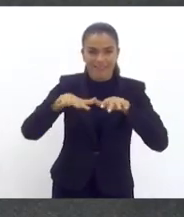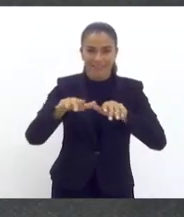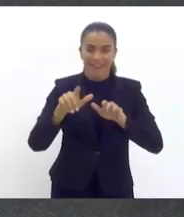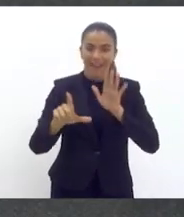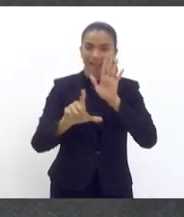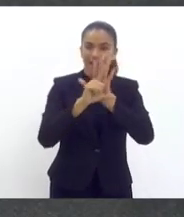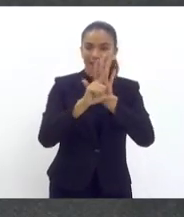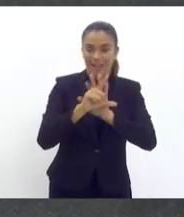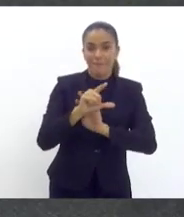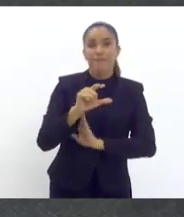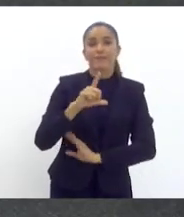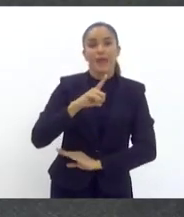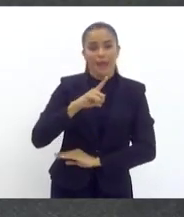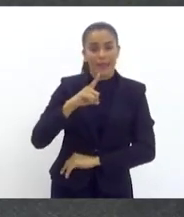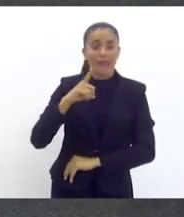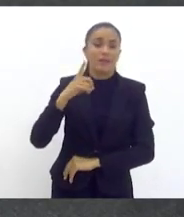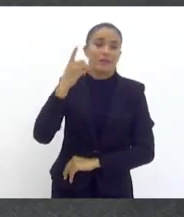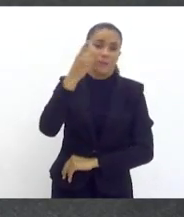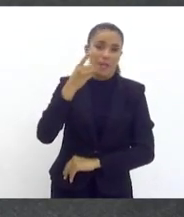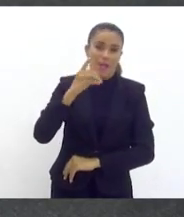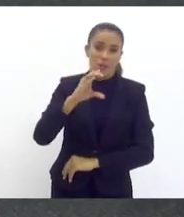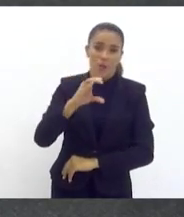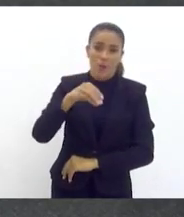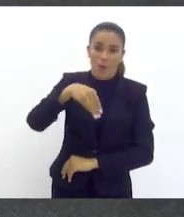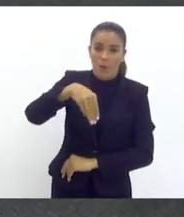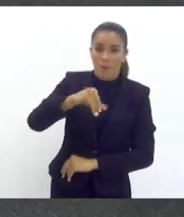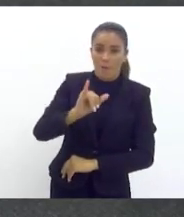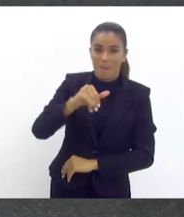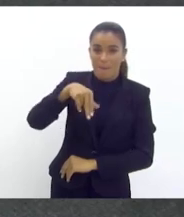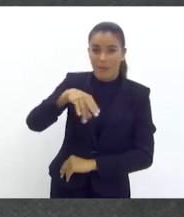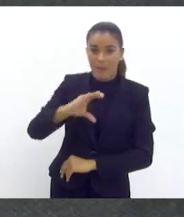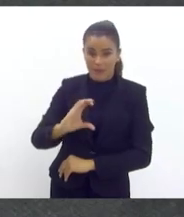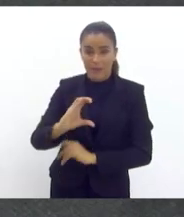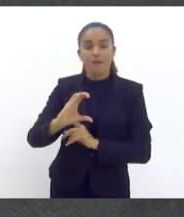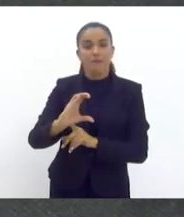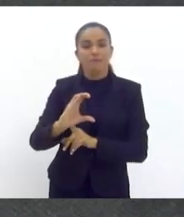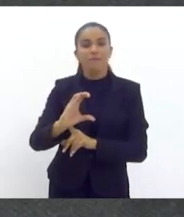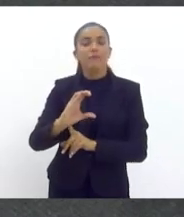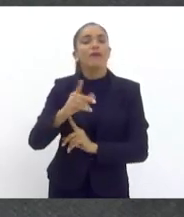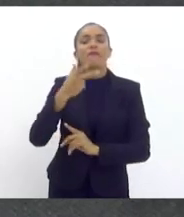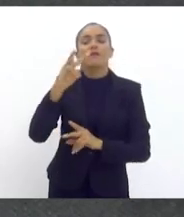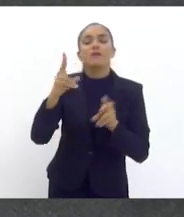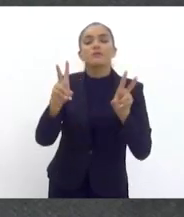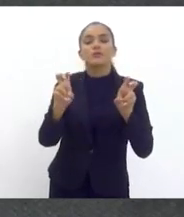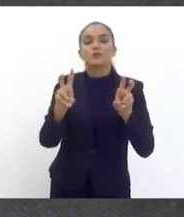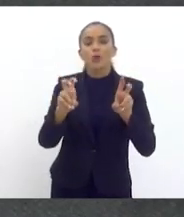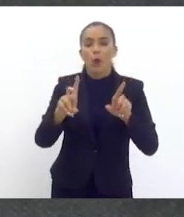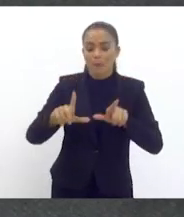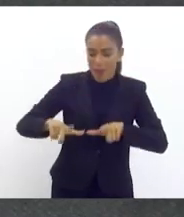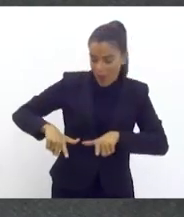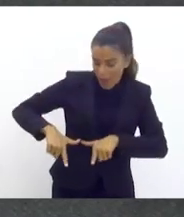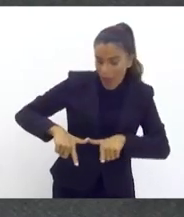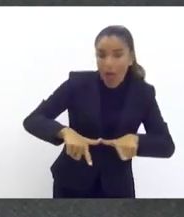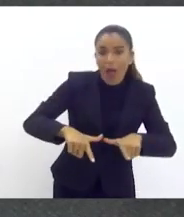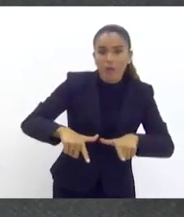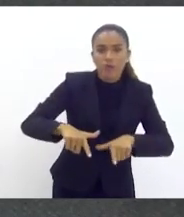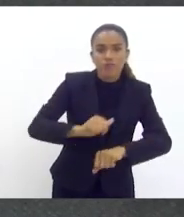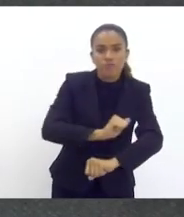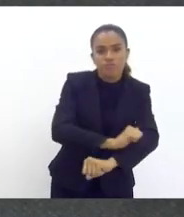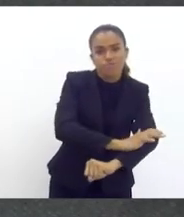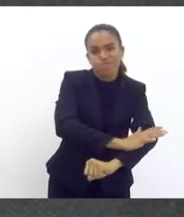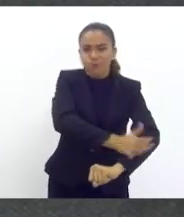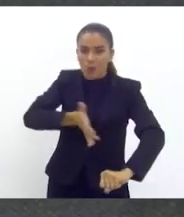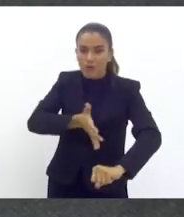lei do deputado Carlos Mink, que faz menção a atos discriminatórios dentro